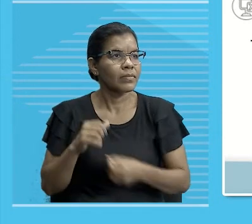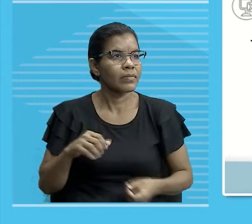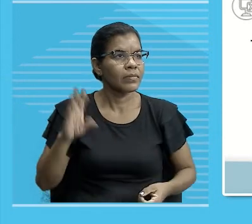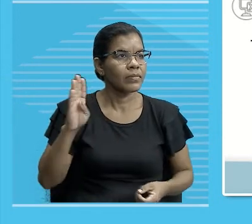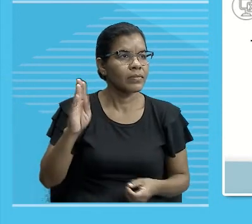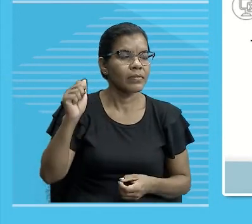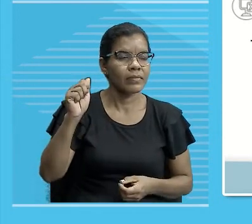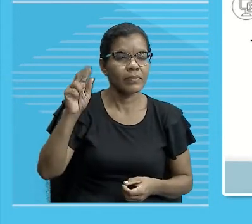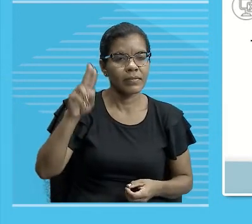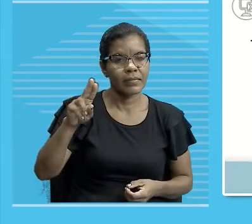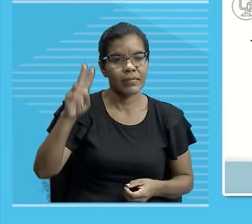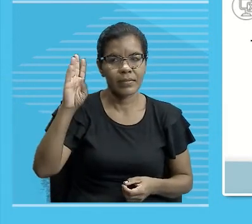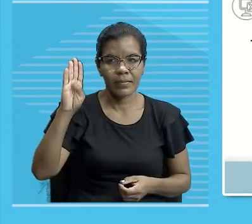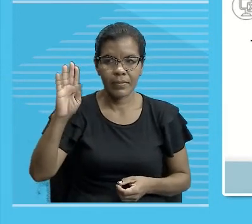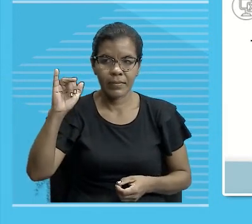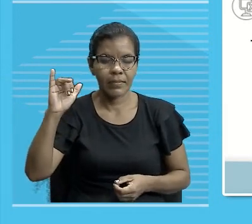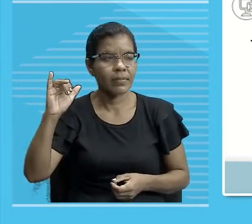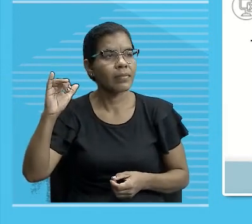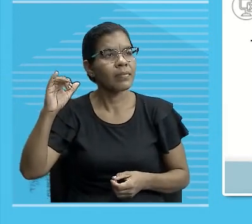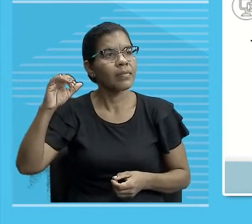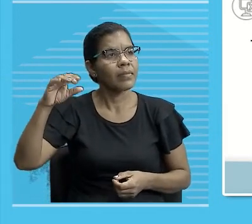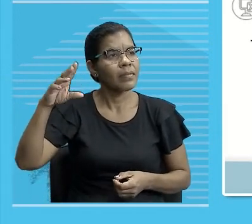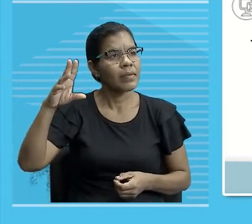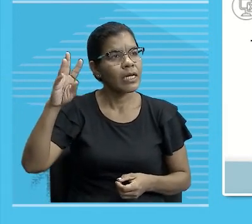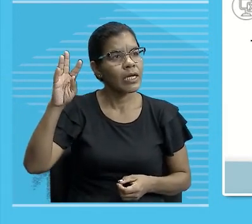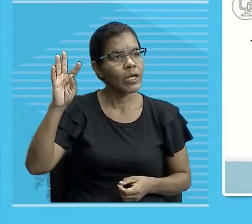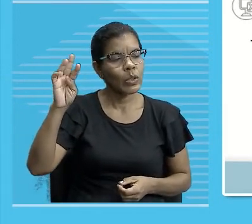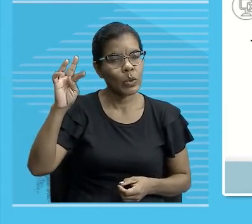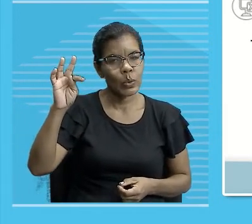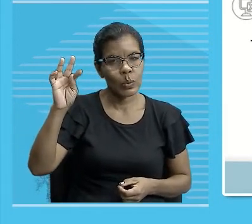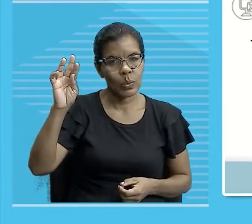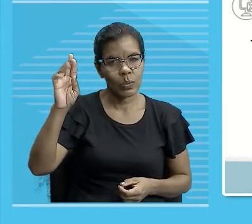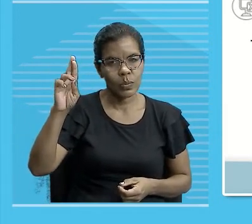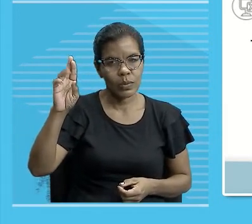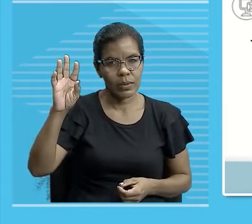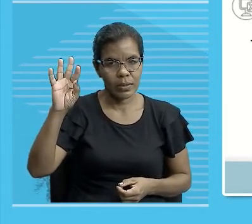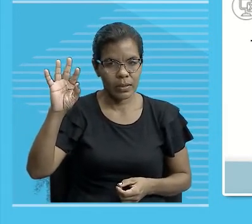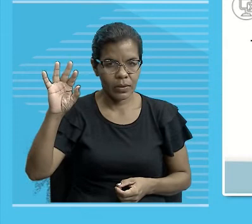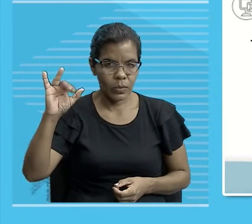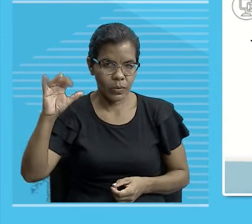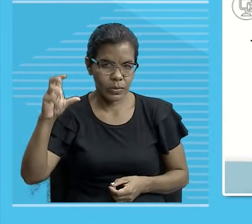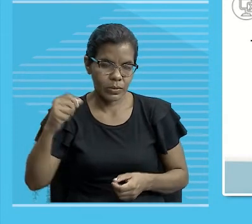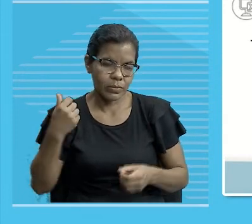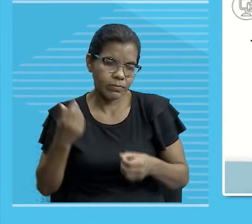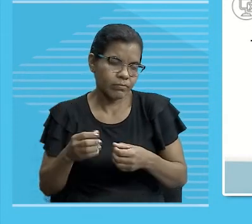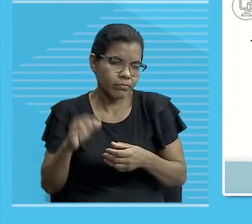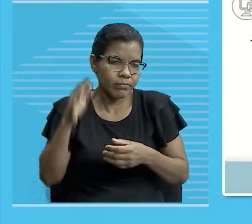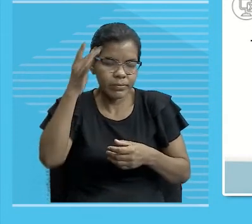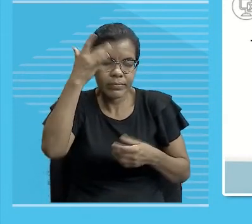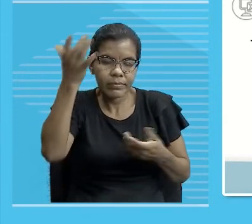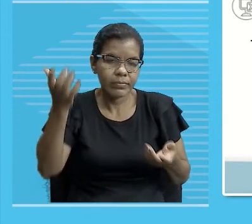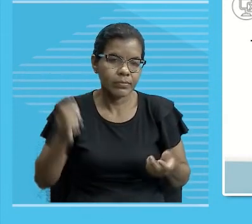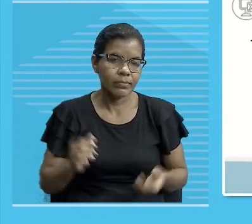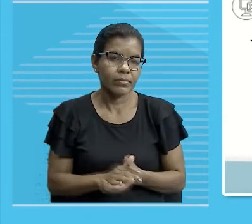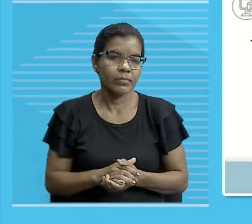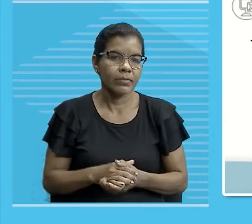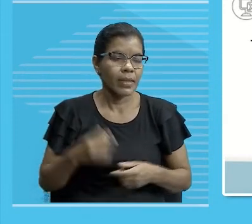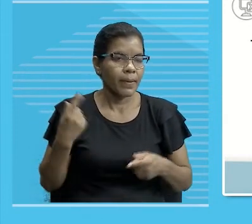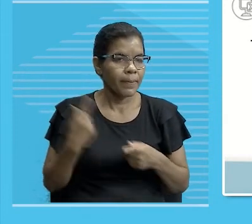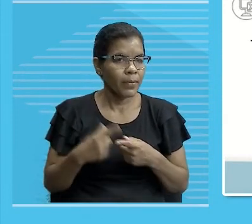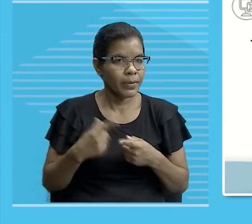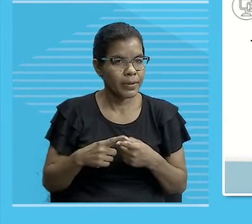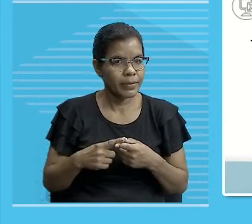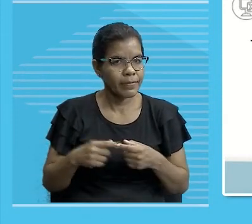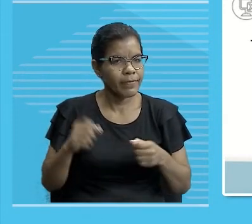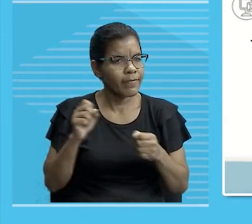muito simples. É que os barbitúricos fazem a mesma